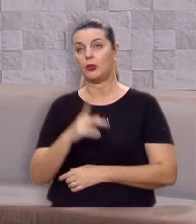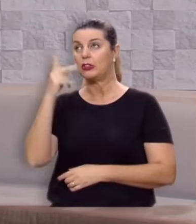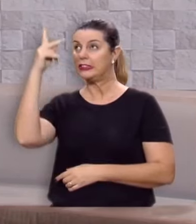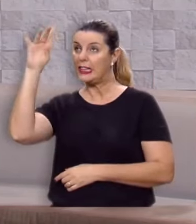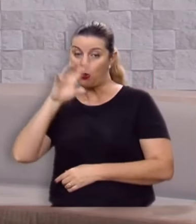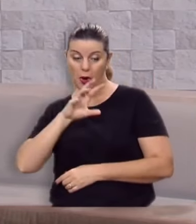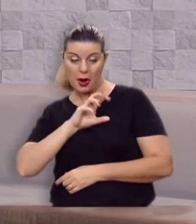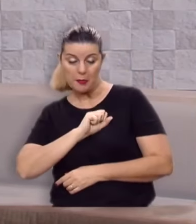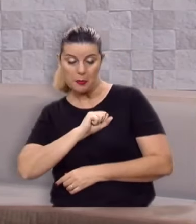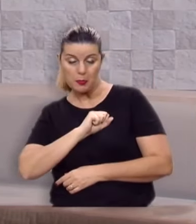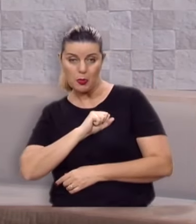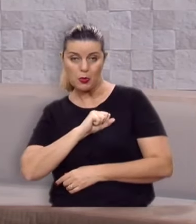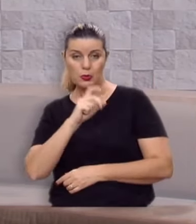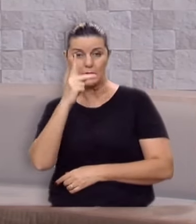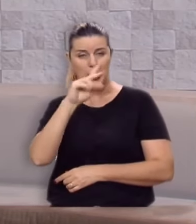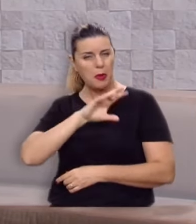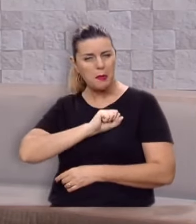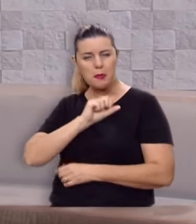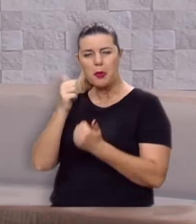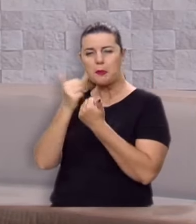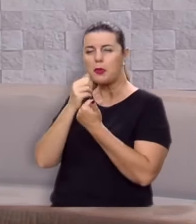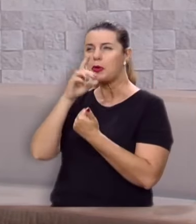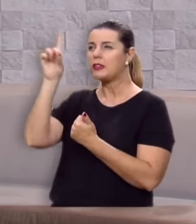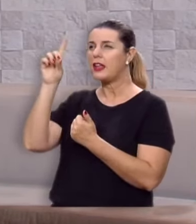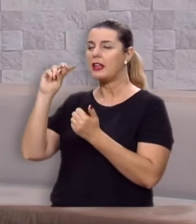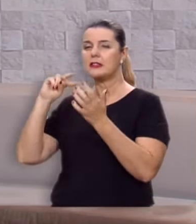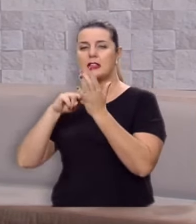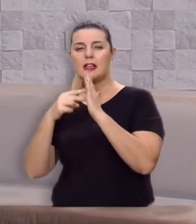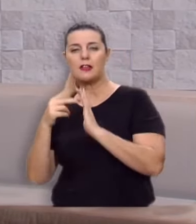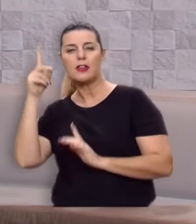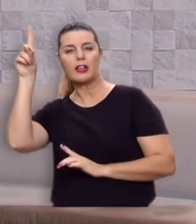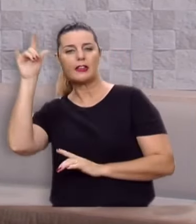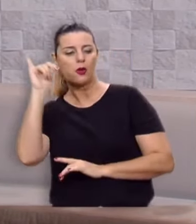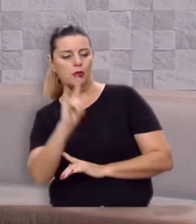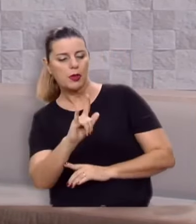O seu amor por Deus é refluxo do amor de Deus por você.